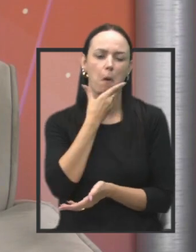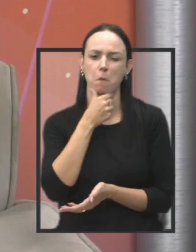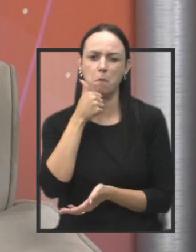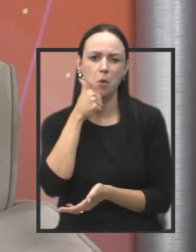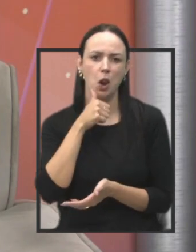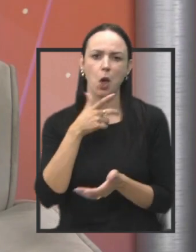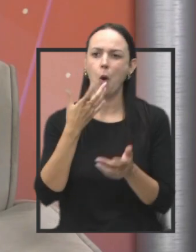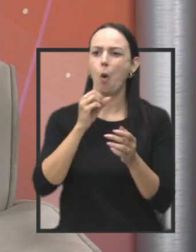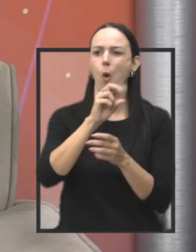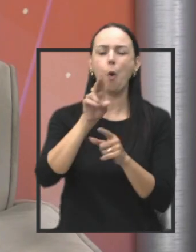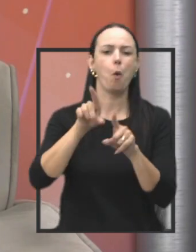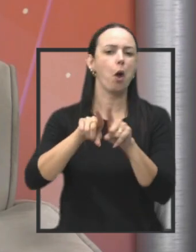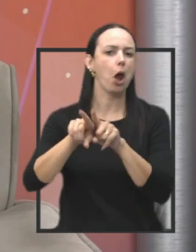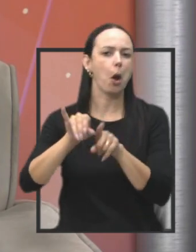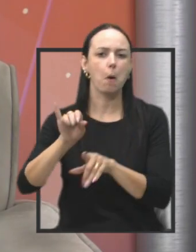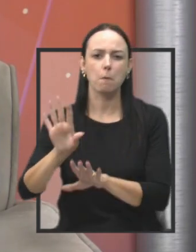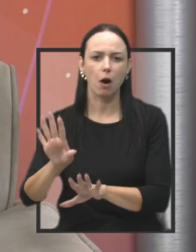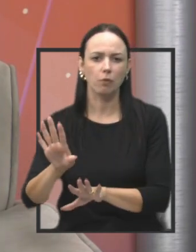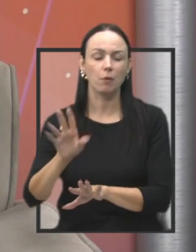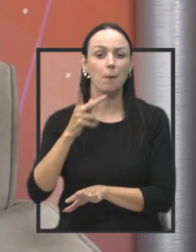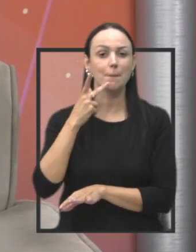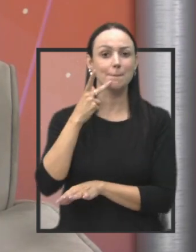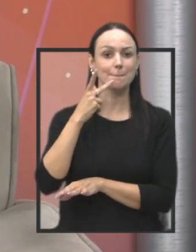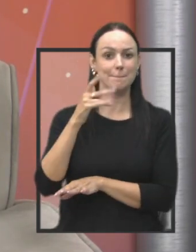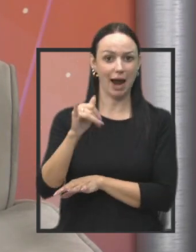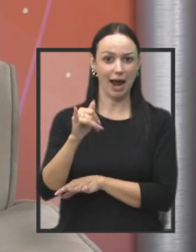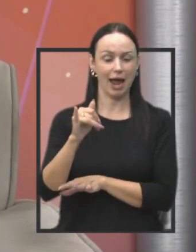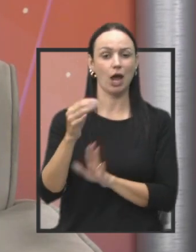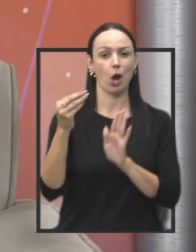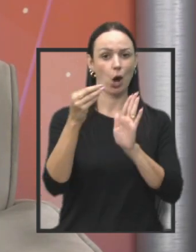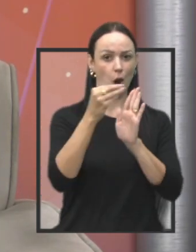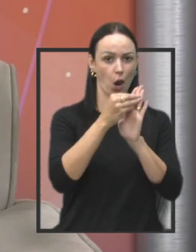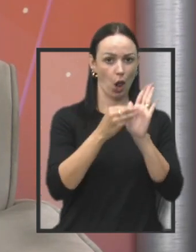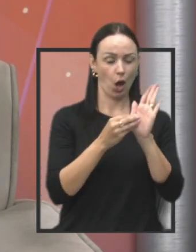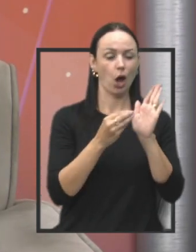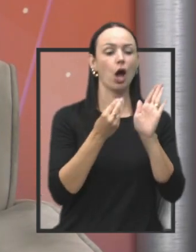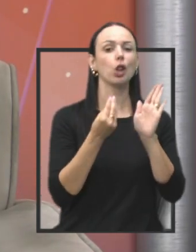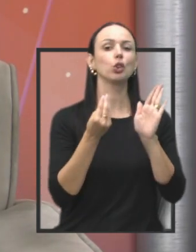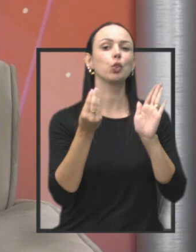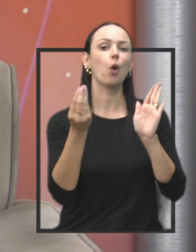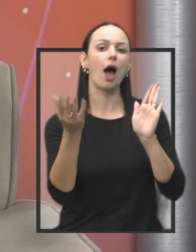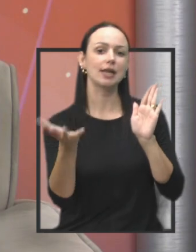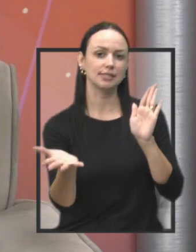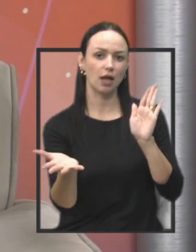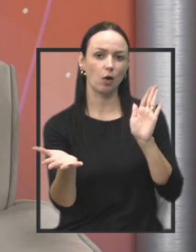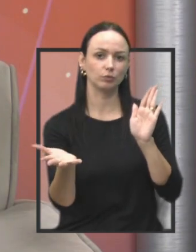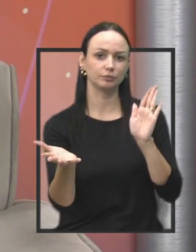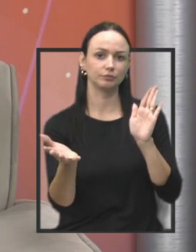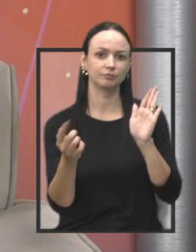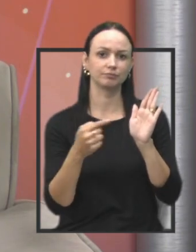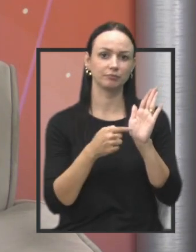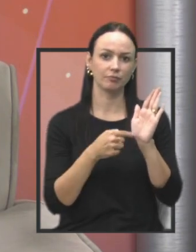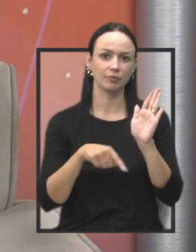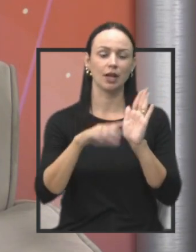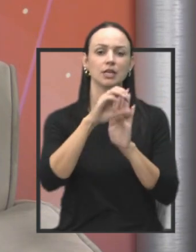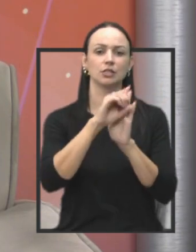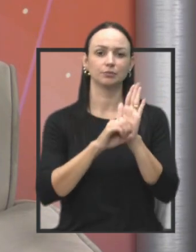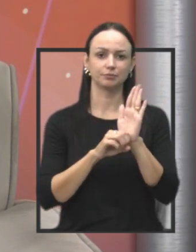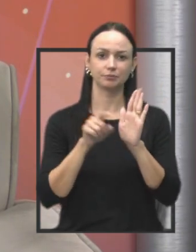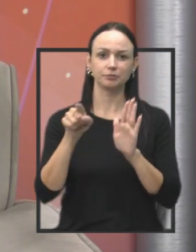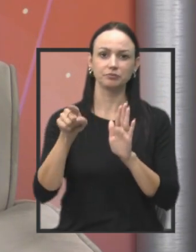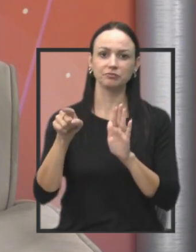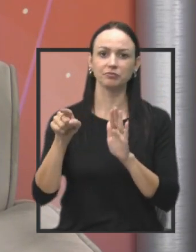para um irmão, alguma coisa, o pai declara que doou e quem recebe na ficha de rendimentos isentos e não